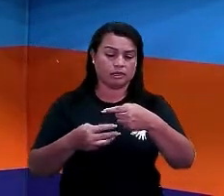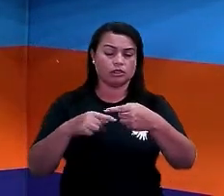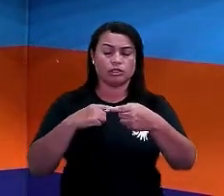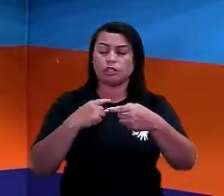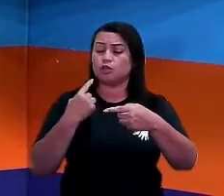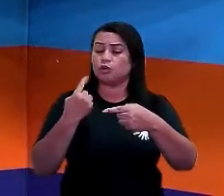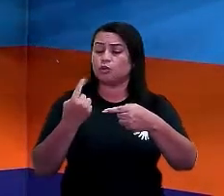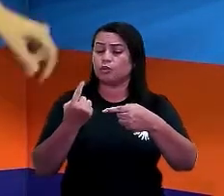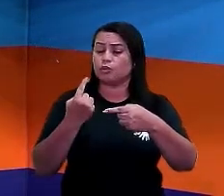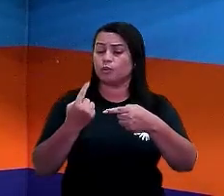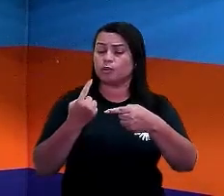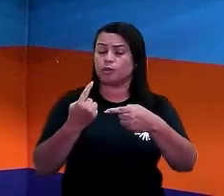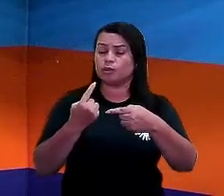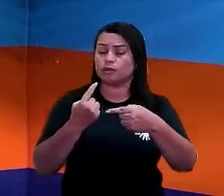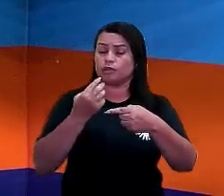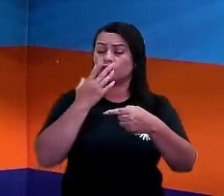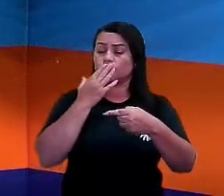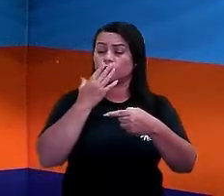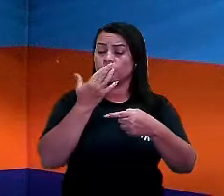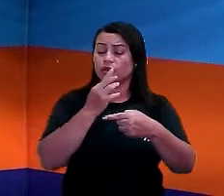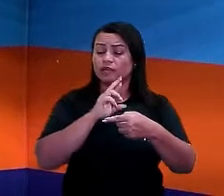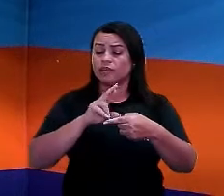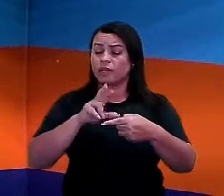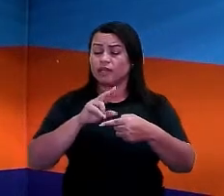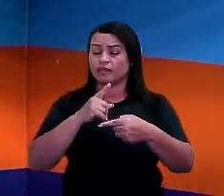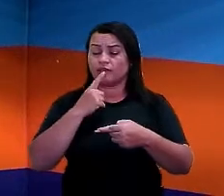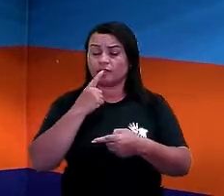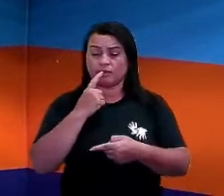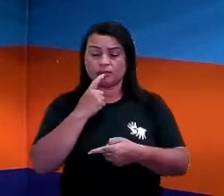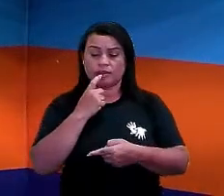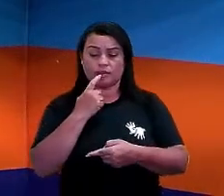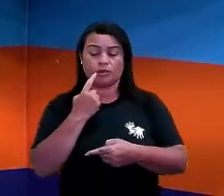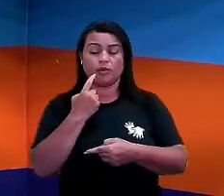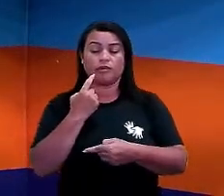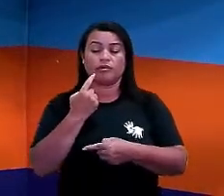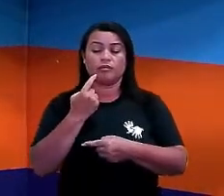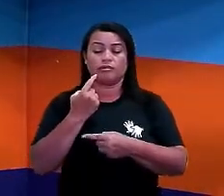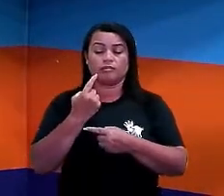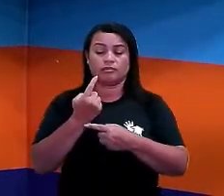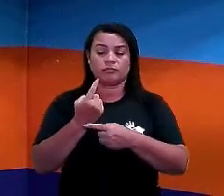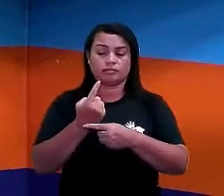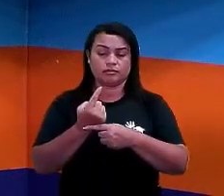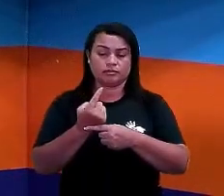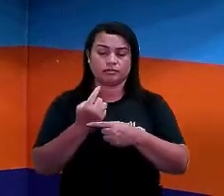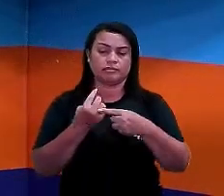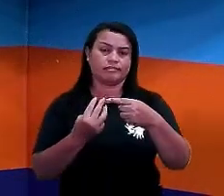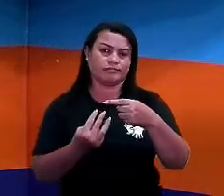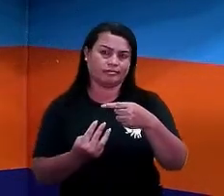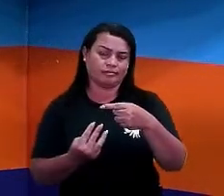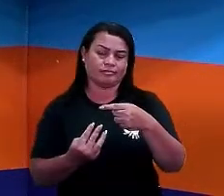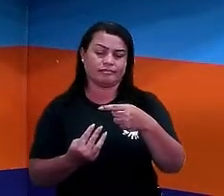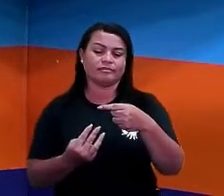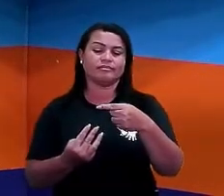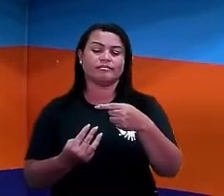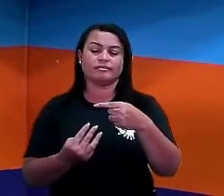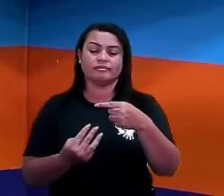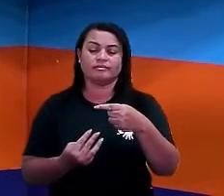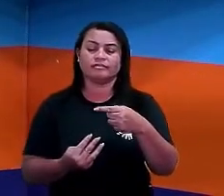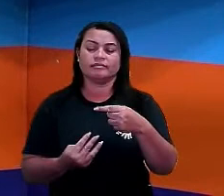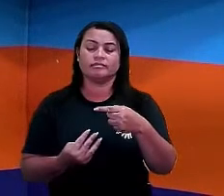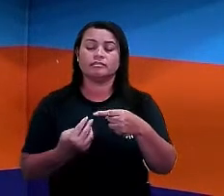uma partezinha pintada de vermelho, né? Então como é que fica? Vai ficar 1/3,